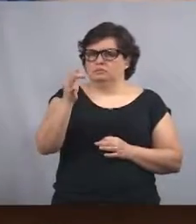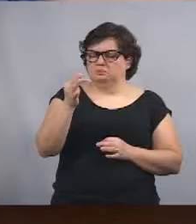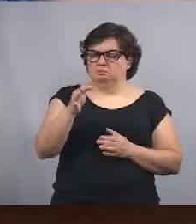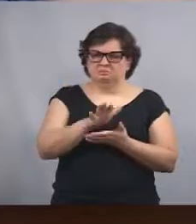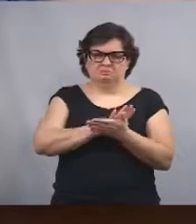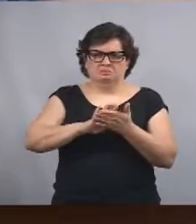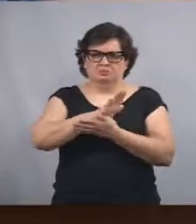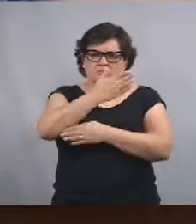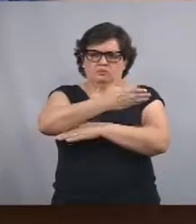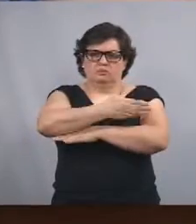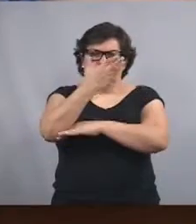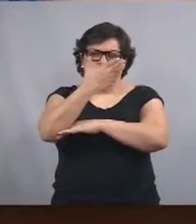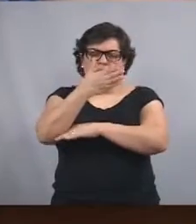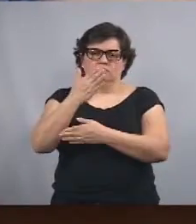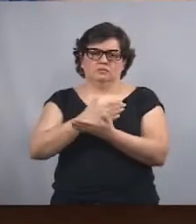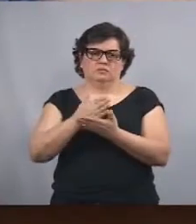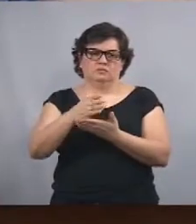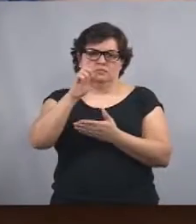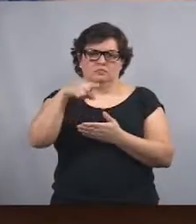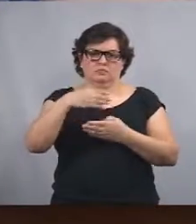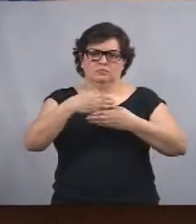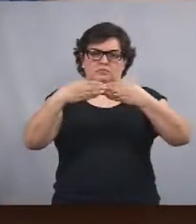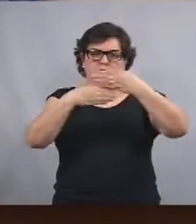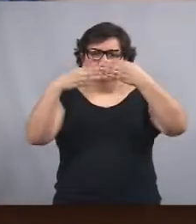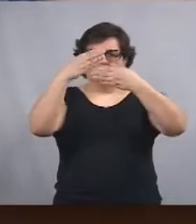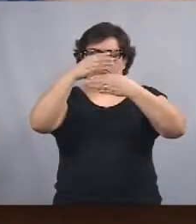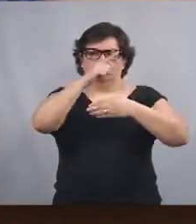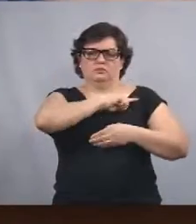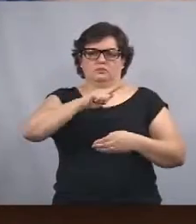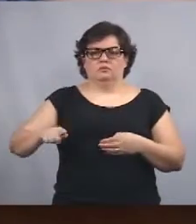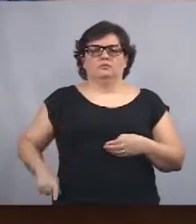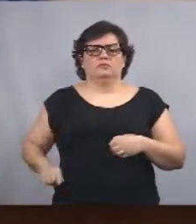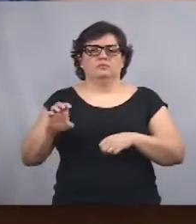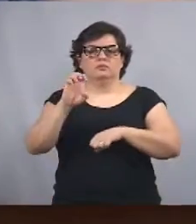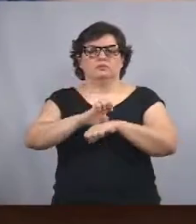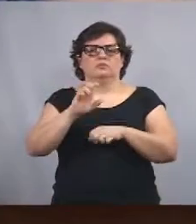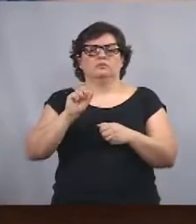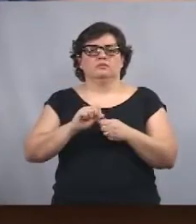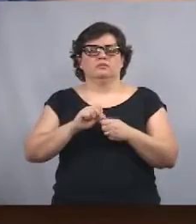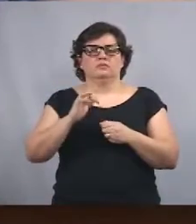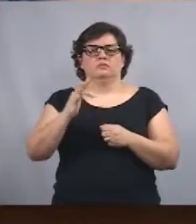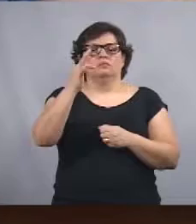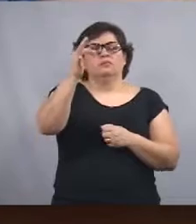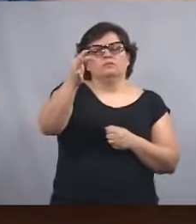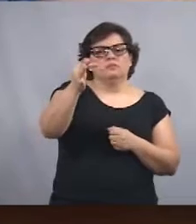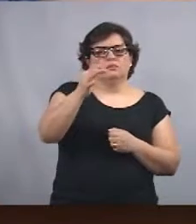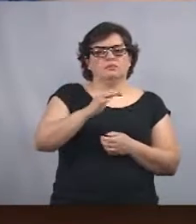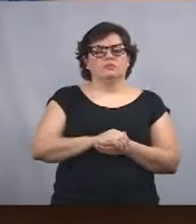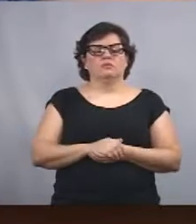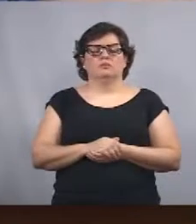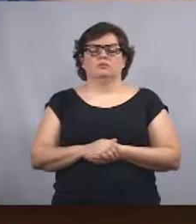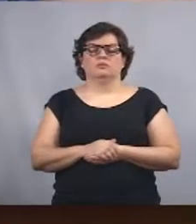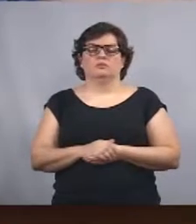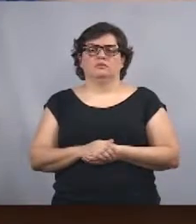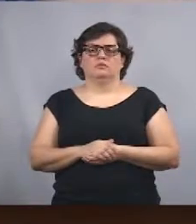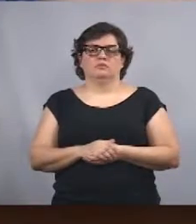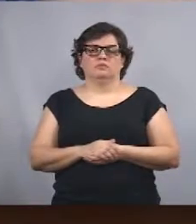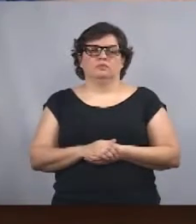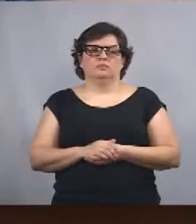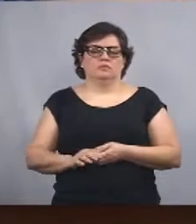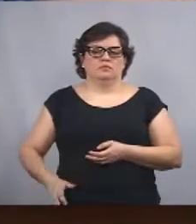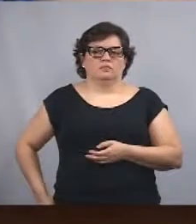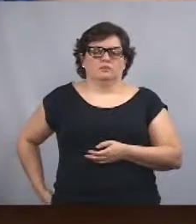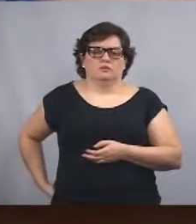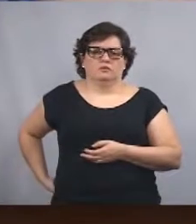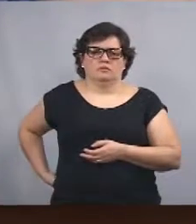pedágio, em princípio, que era uma obra que o governo do Estado faria, não é? O vereador Cício se lembra bem, quando veio aqui